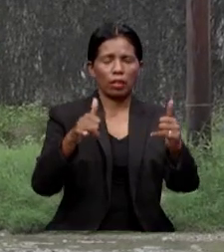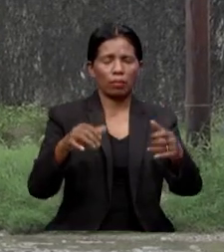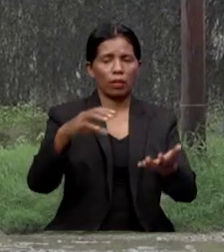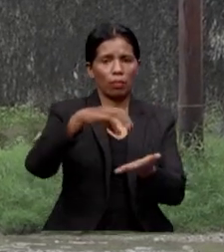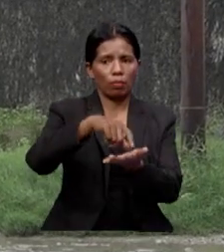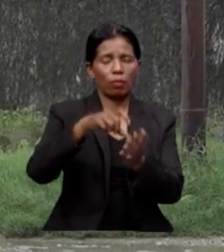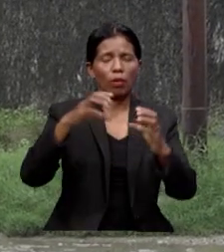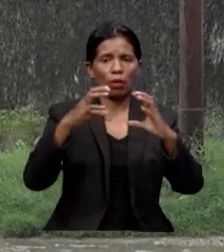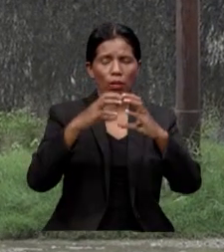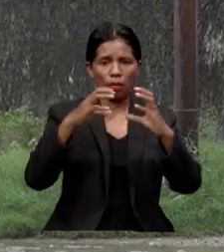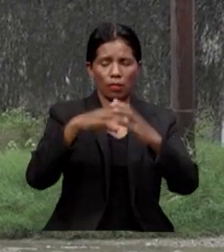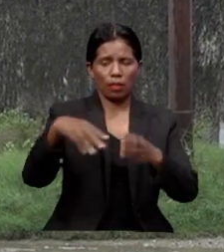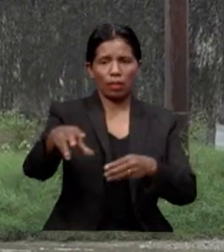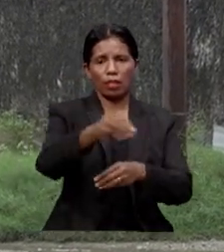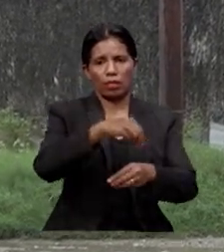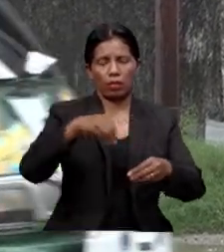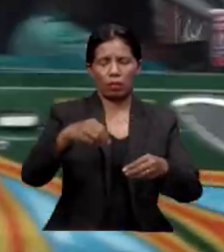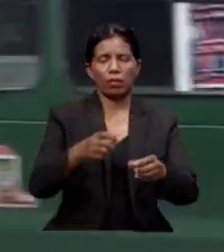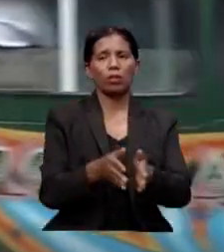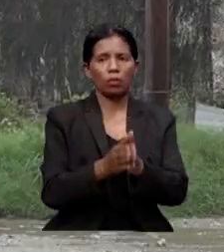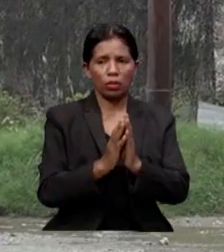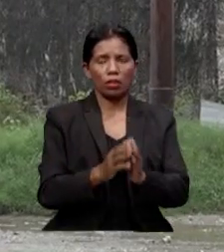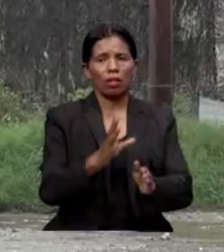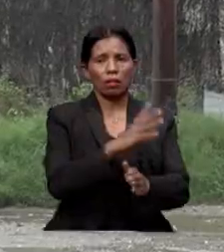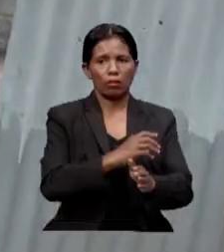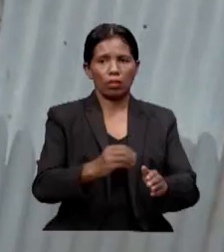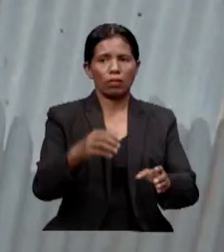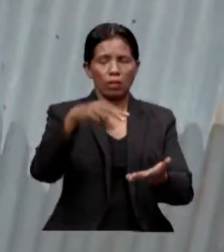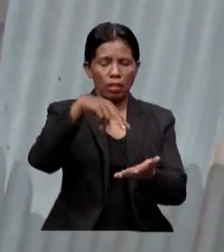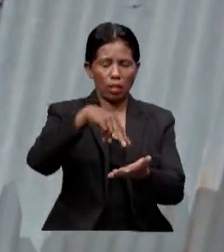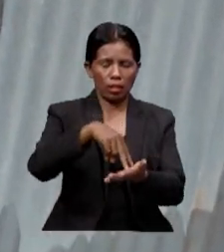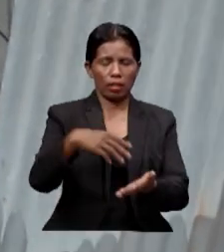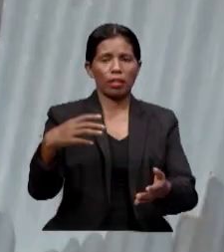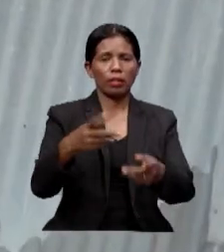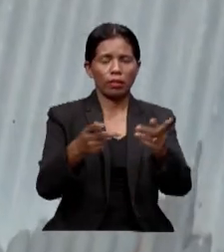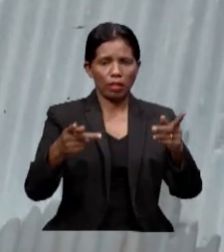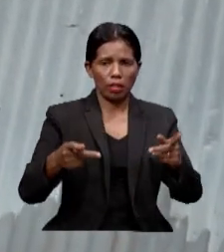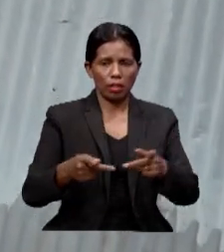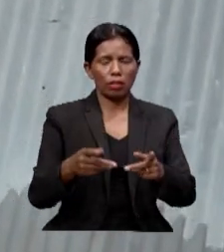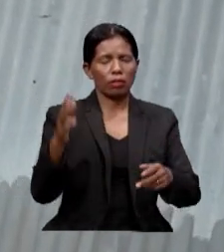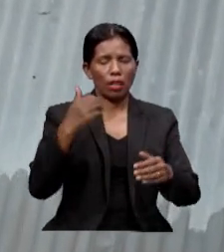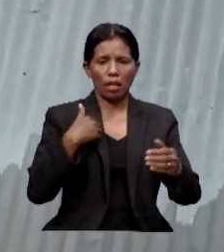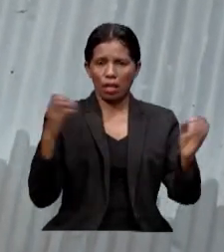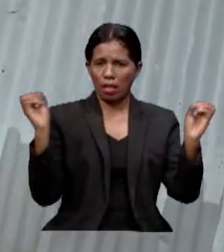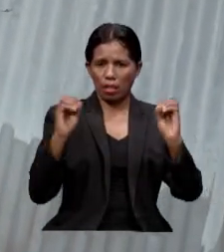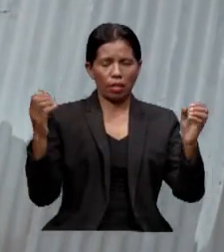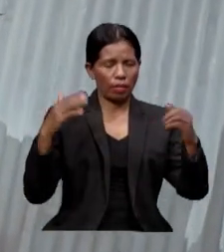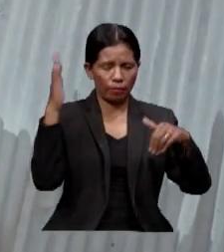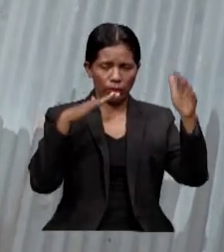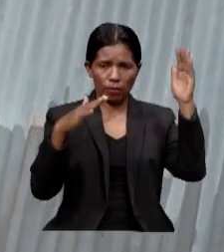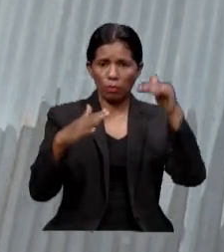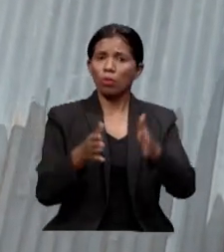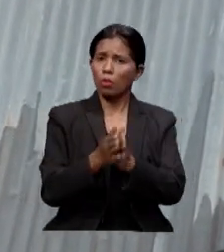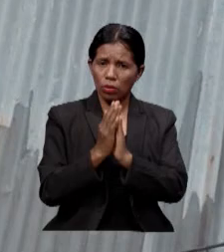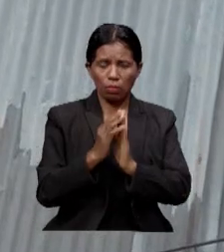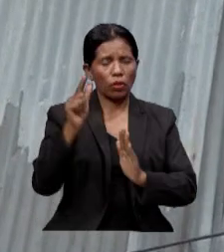Tangne Sira Husu ba governo atu hari posto polícia permanente e a área Colhoun, atu evita problema no Husmos ba governo